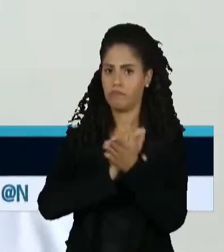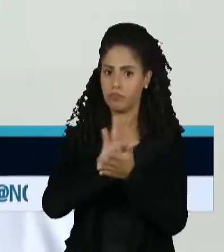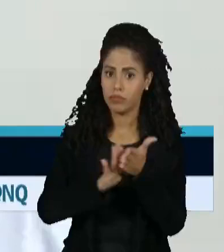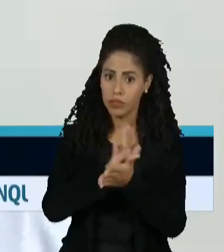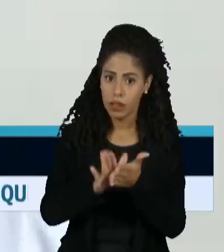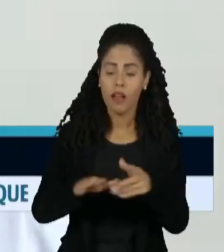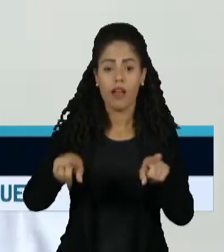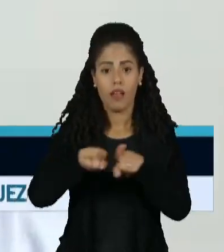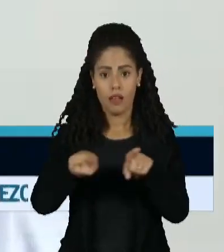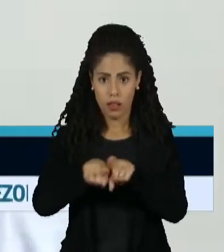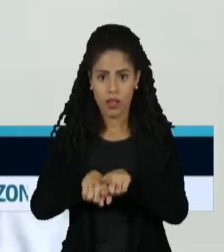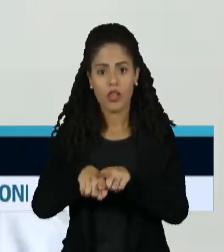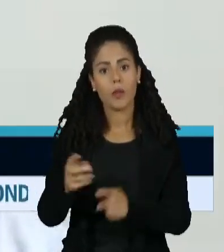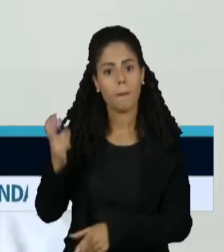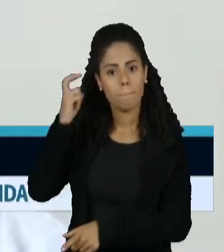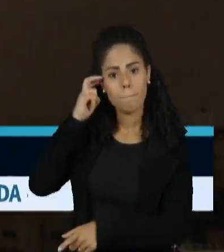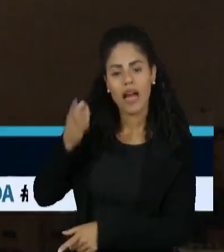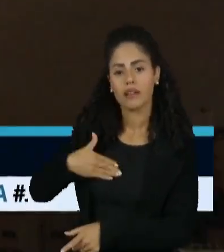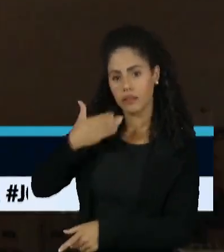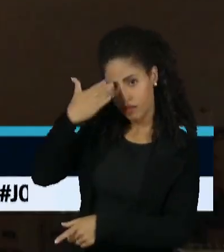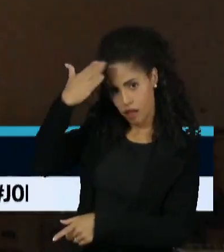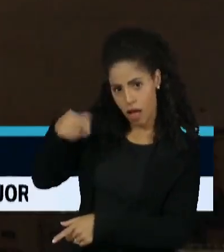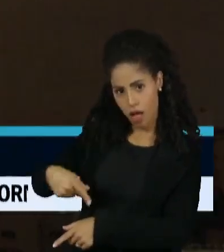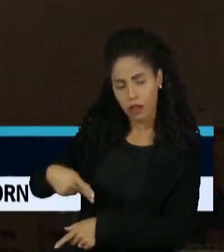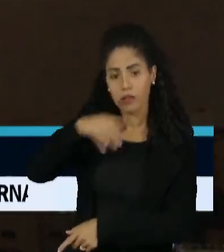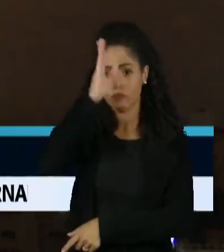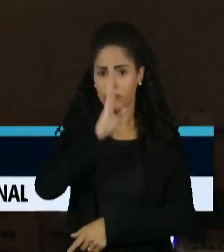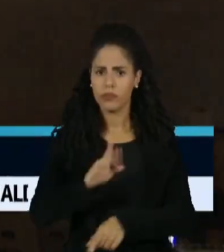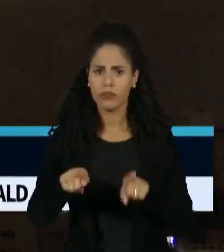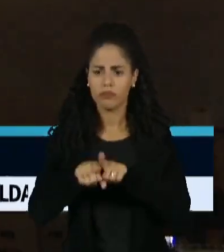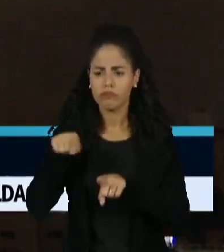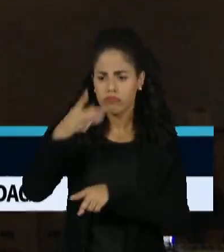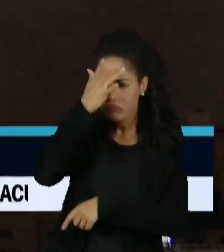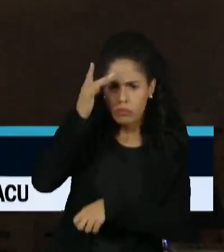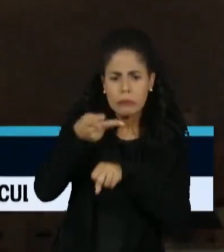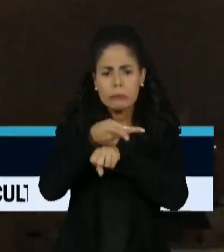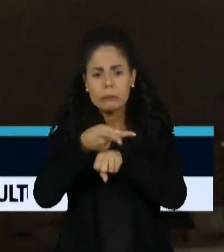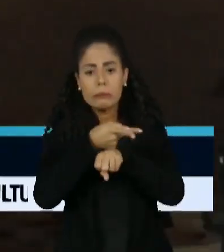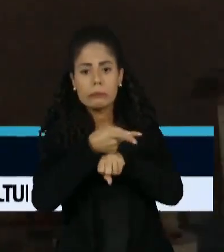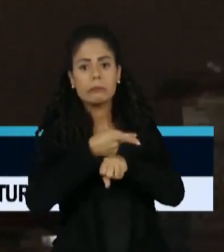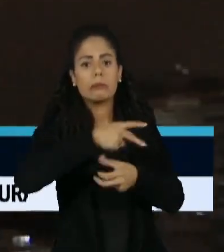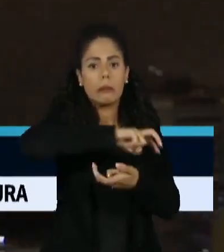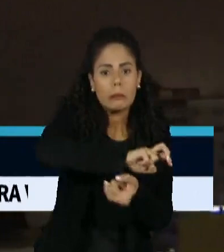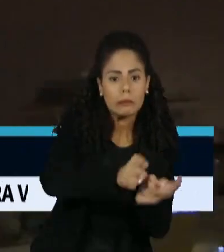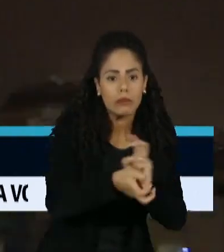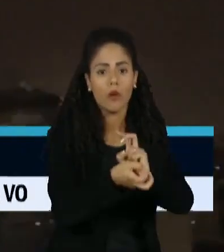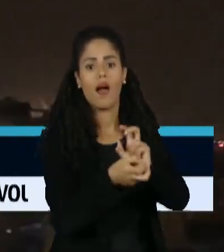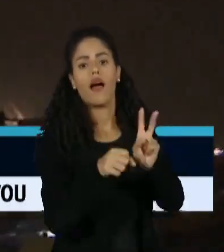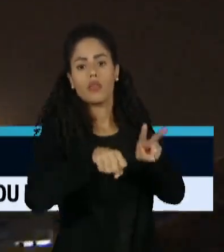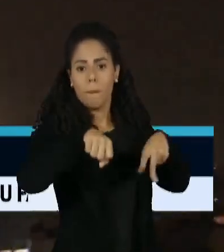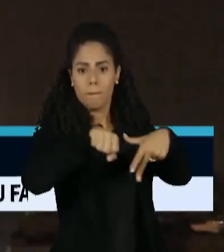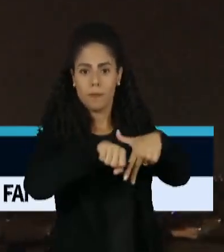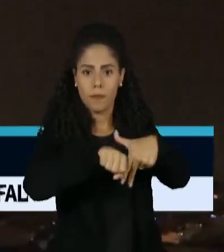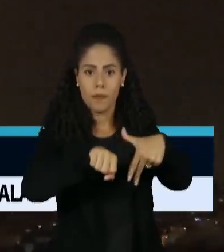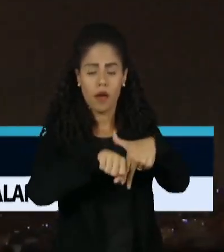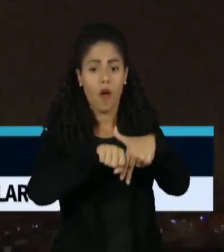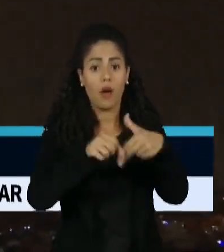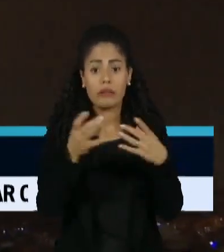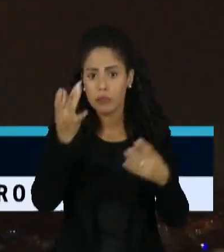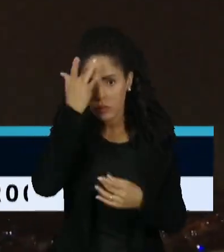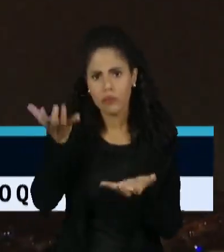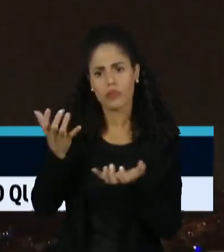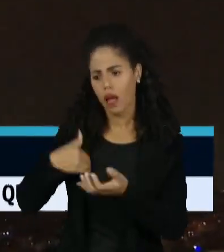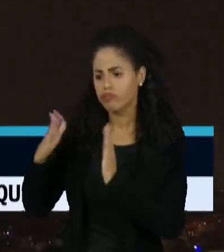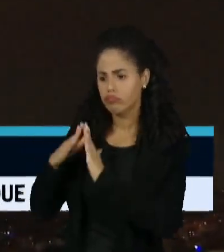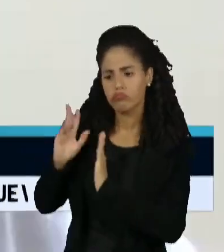a Federação Árabe-Palestina no Brasil alega que brasileiros têm procurado a embaixada na região e que muitos querem